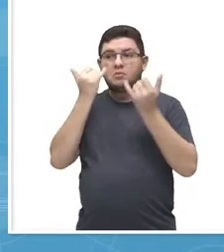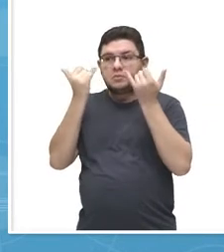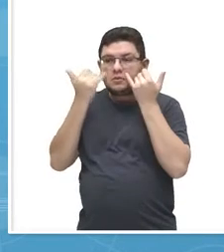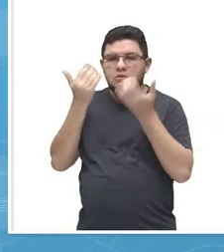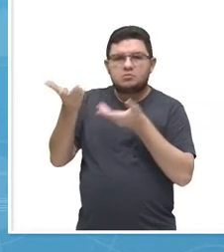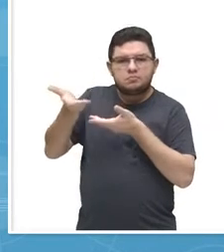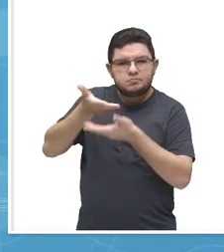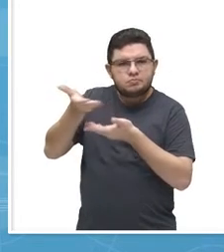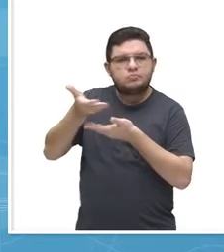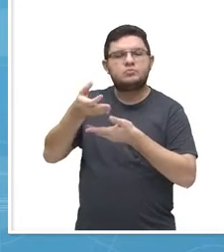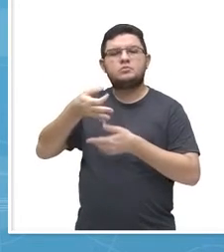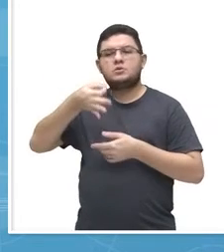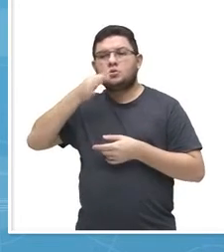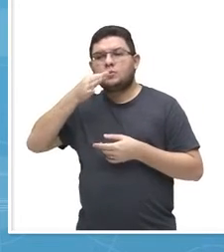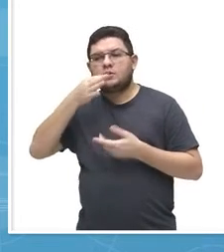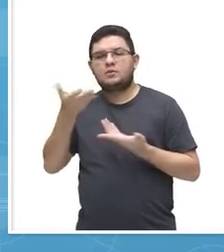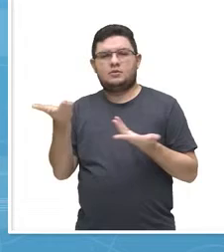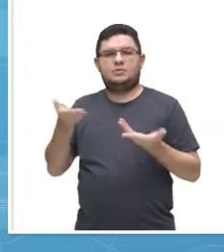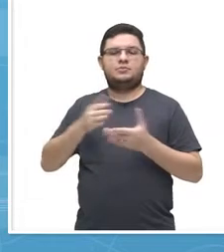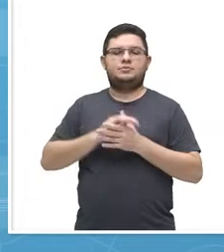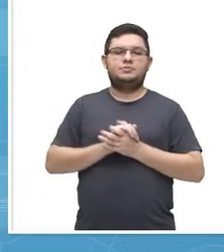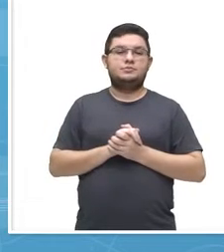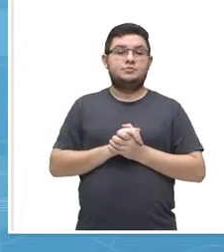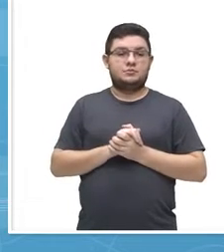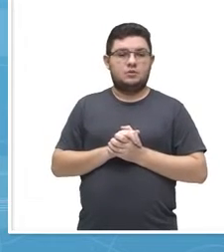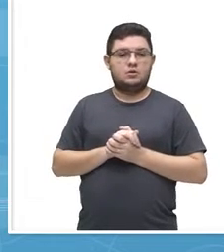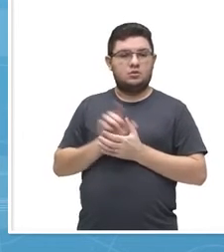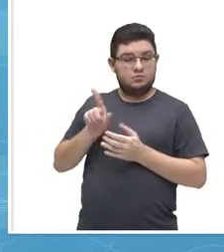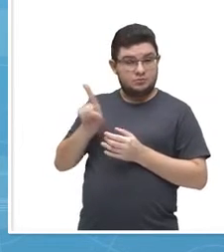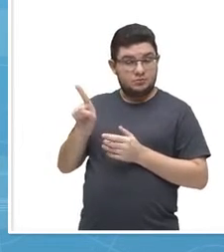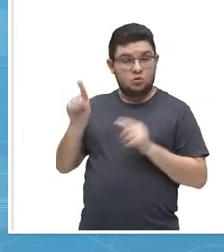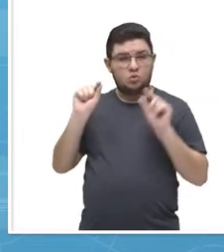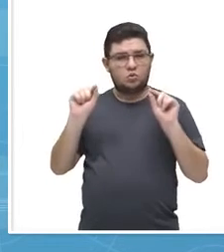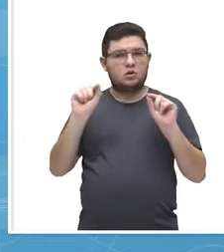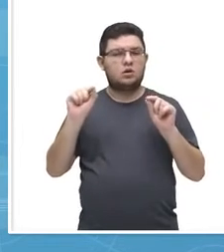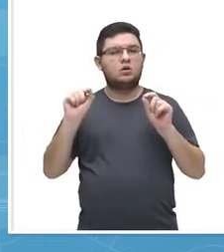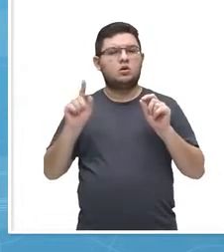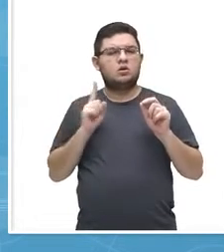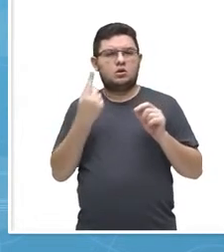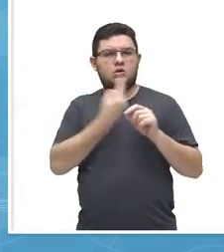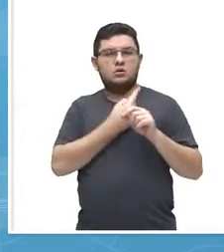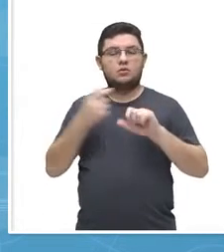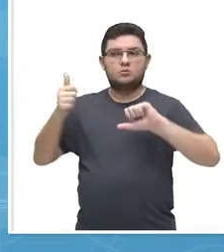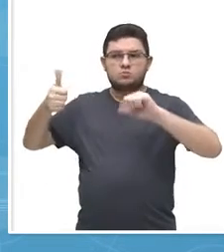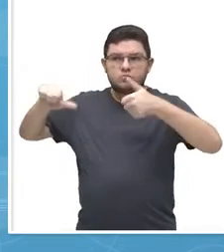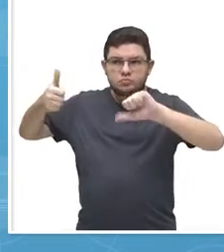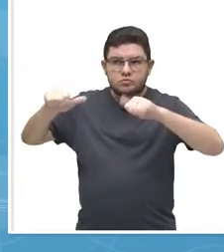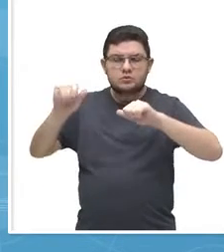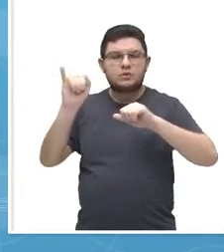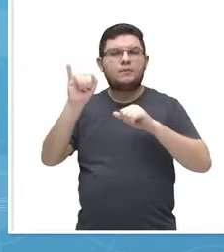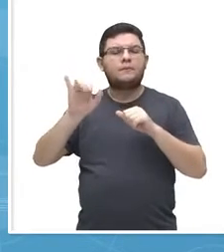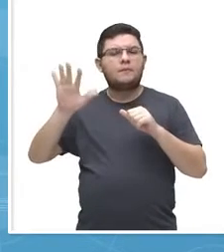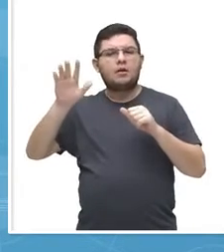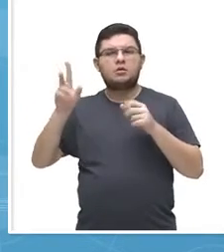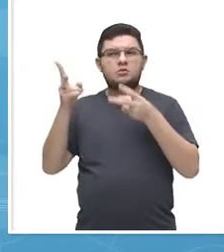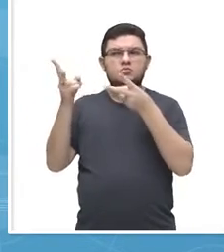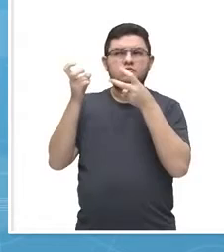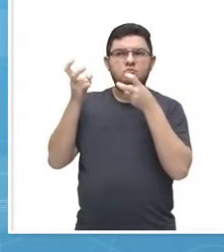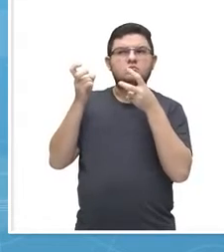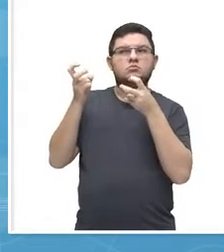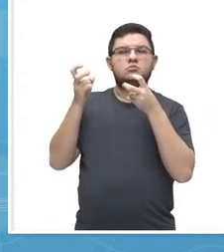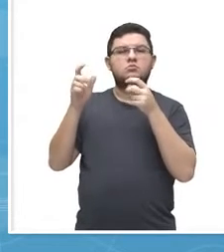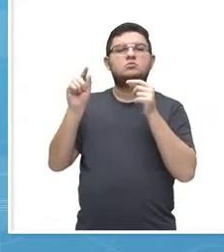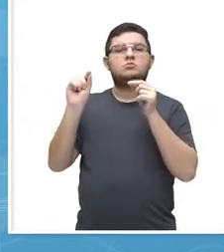tomando cafezinho. Bom, então, isso que a gente acabou de fazer, nós fizemos uma picture noticing. A gente observou a imagem